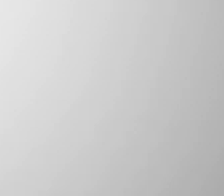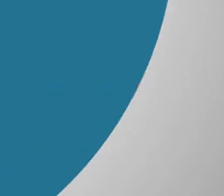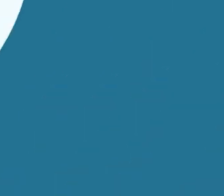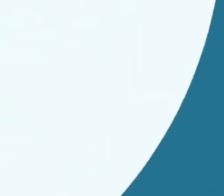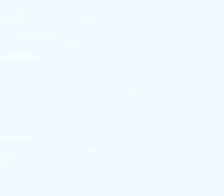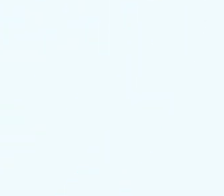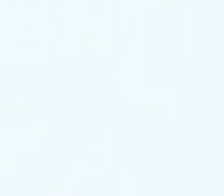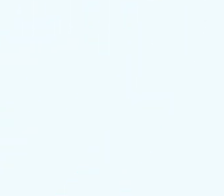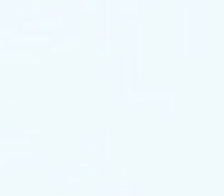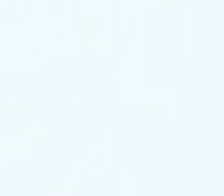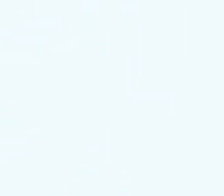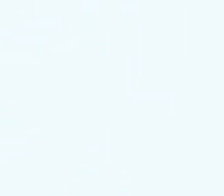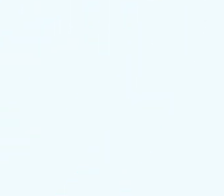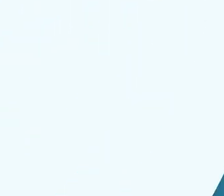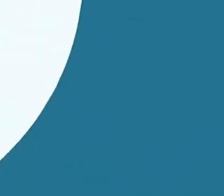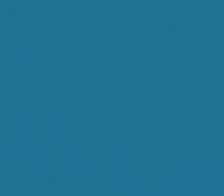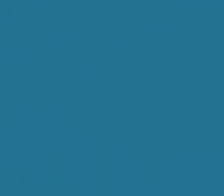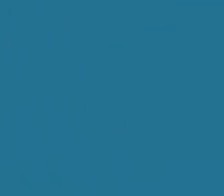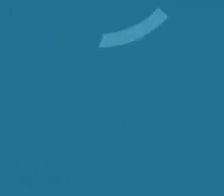de